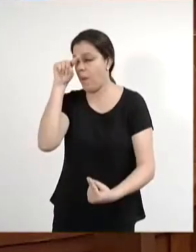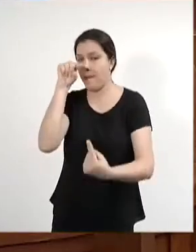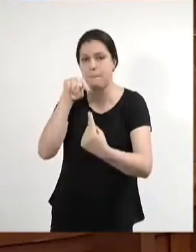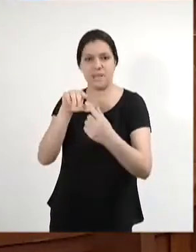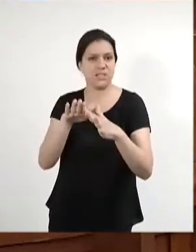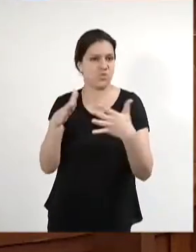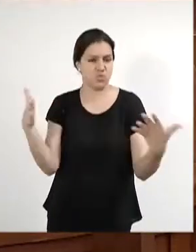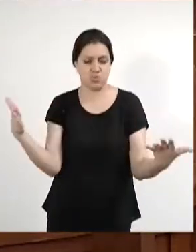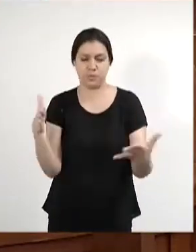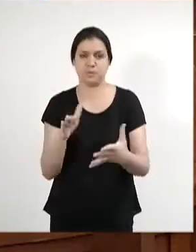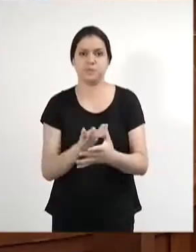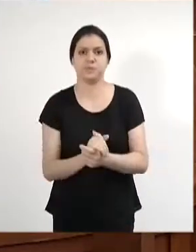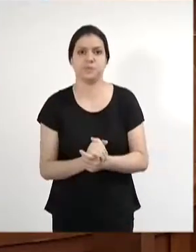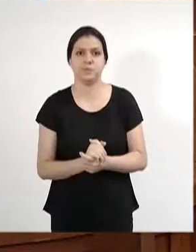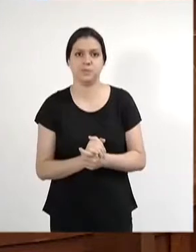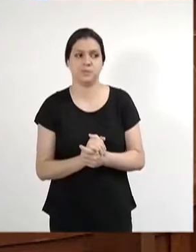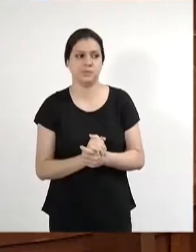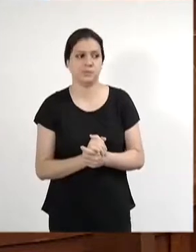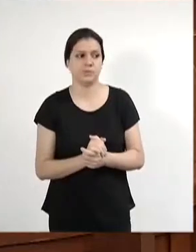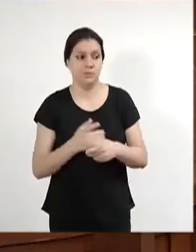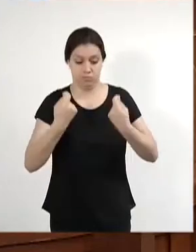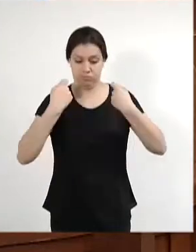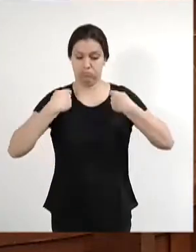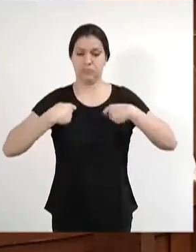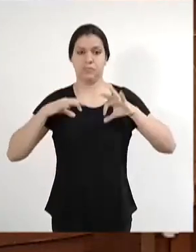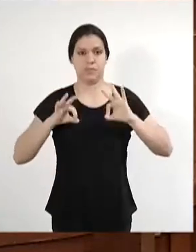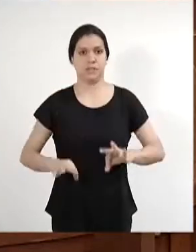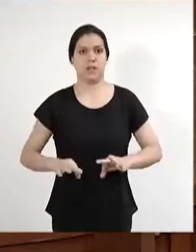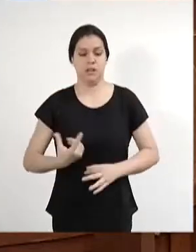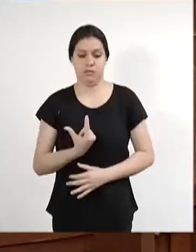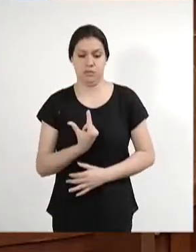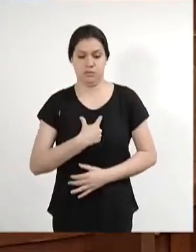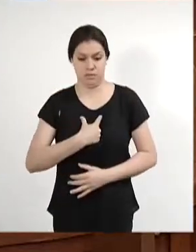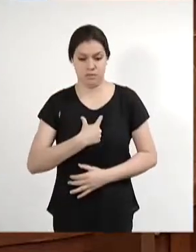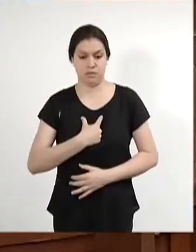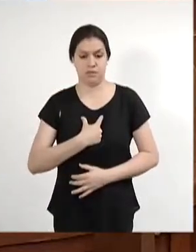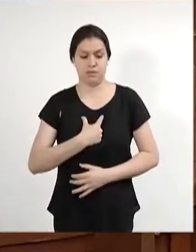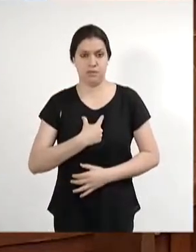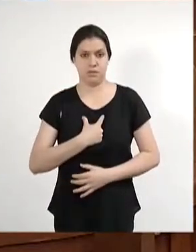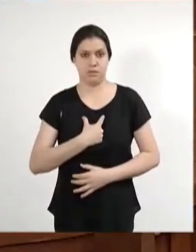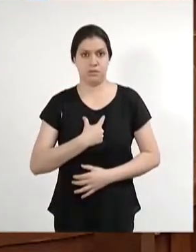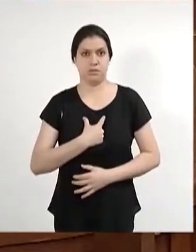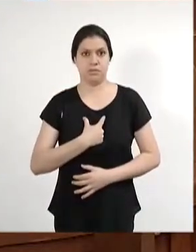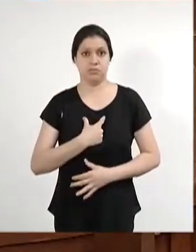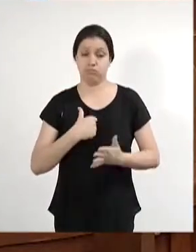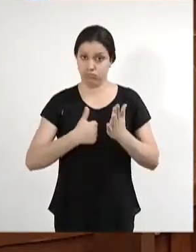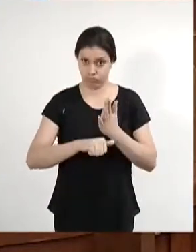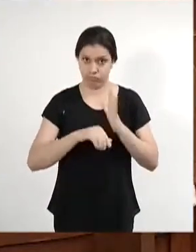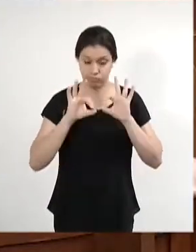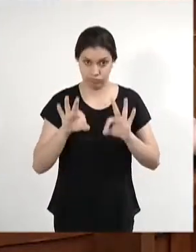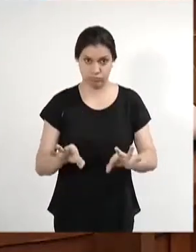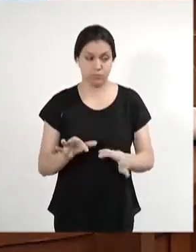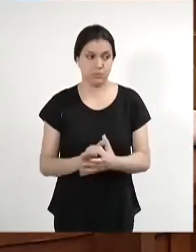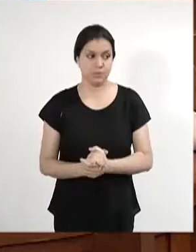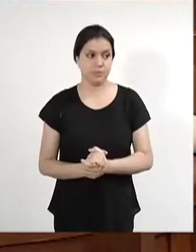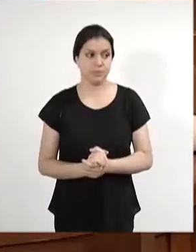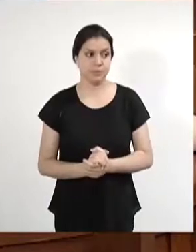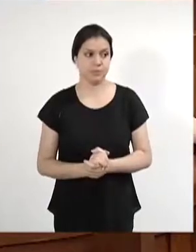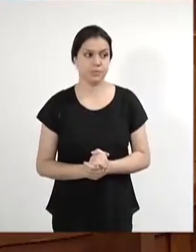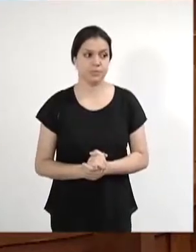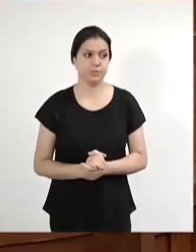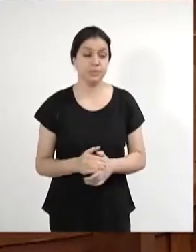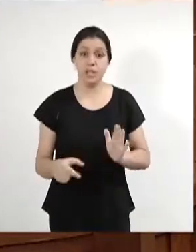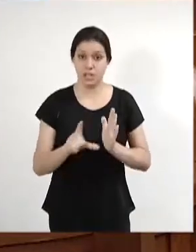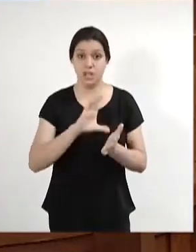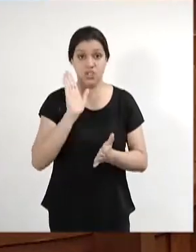histórias, com uniforme, com crachá, depois deles terem passado por